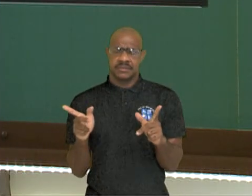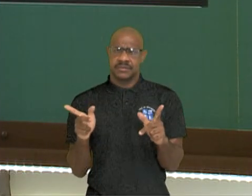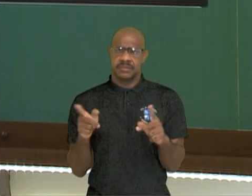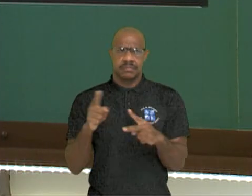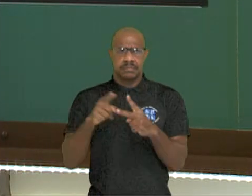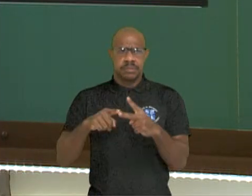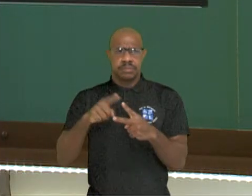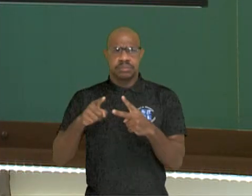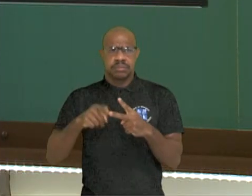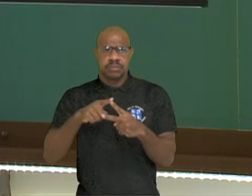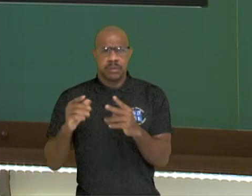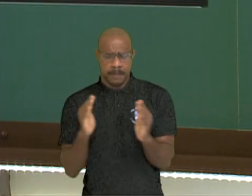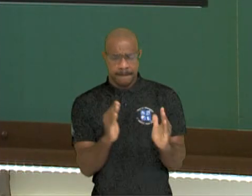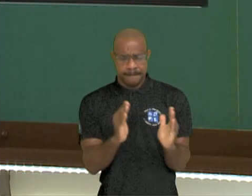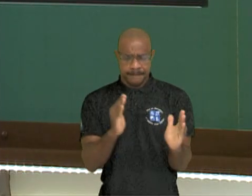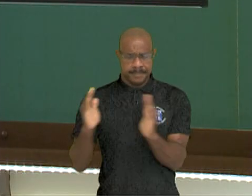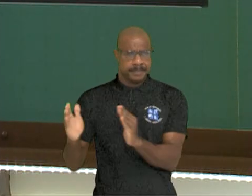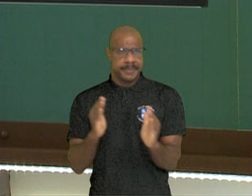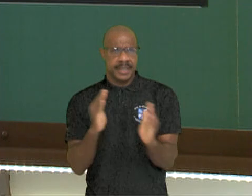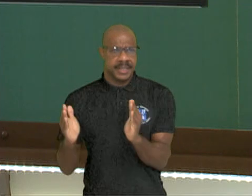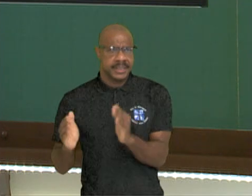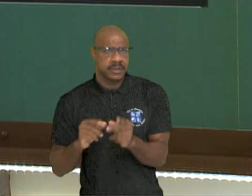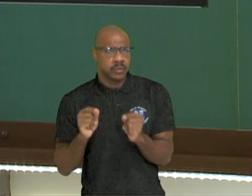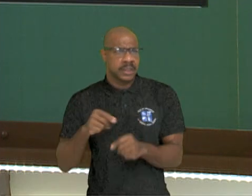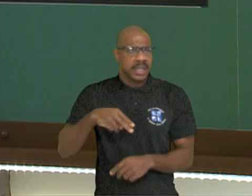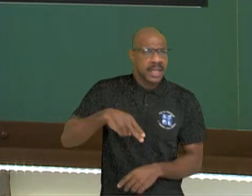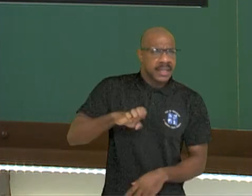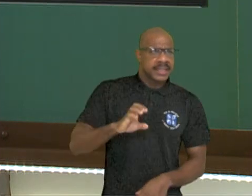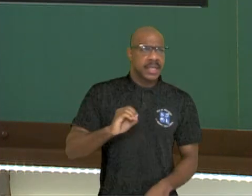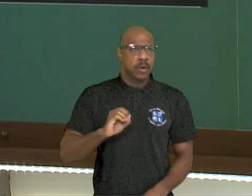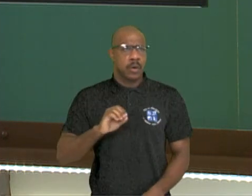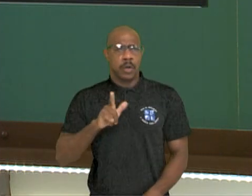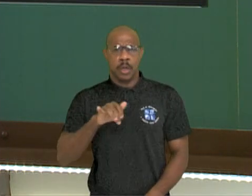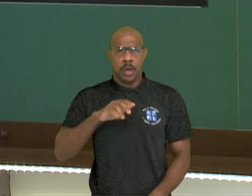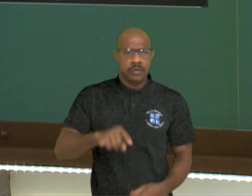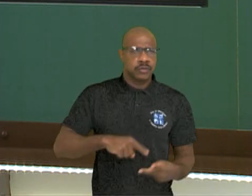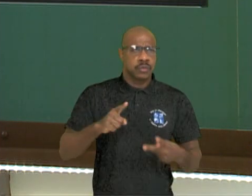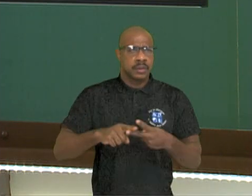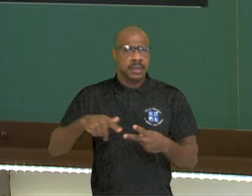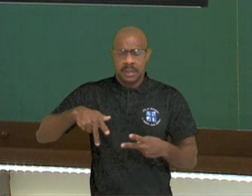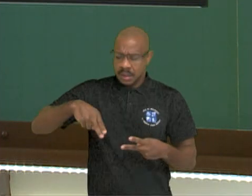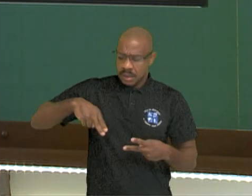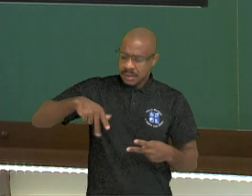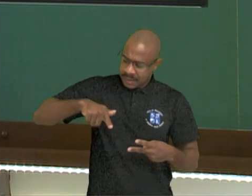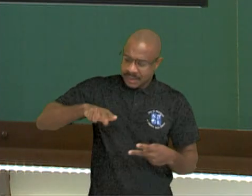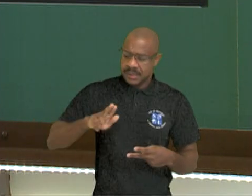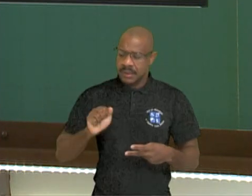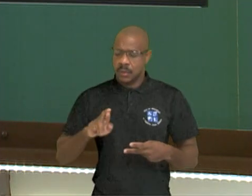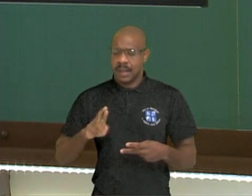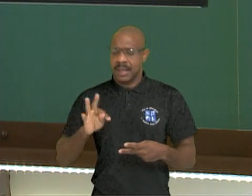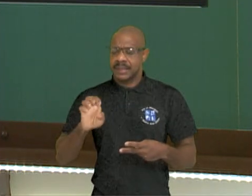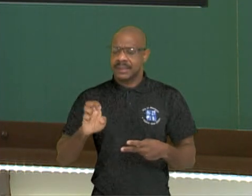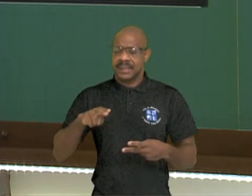e o quaternário? O que que tem marcando cada um desses momentos da história do nosso planeta? Então vamos às respostas